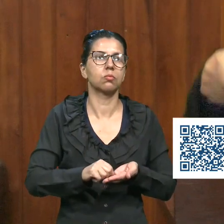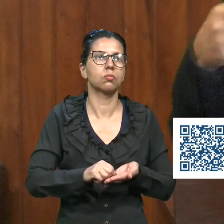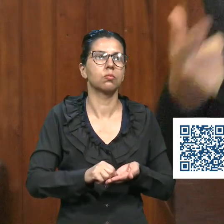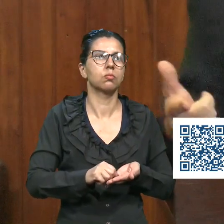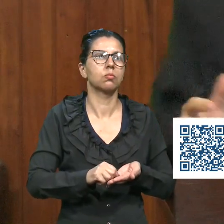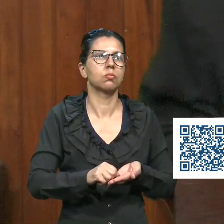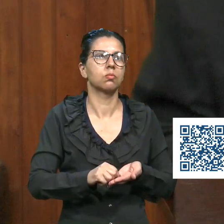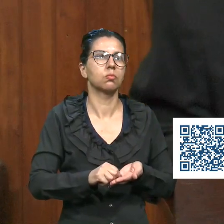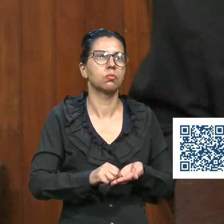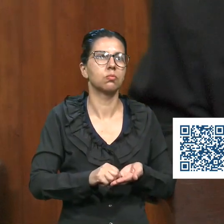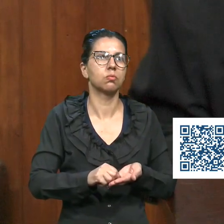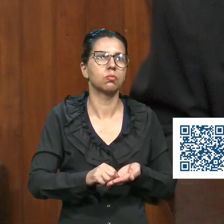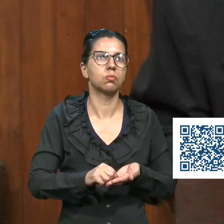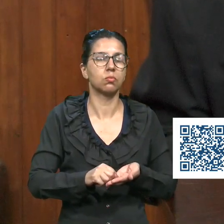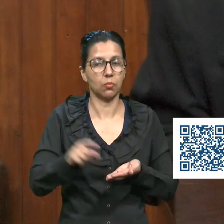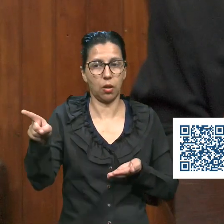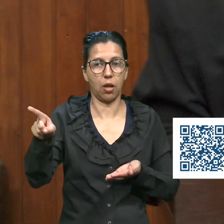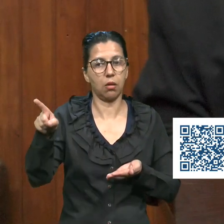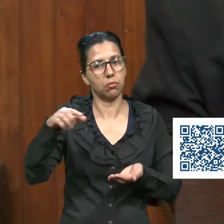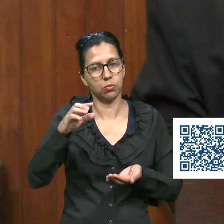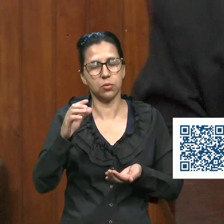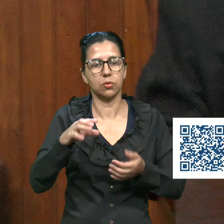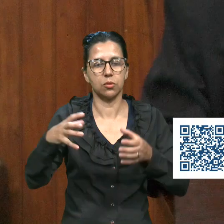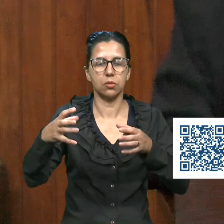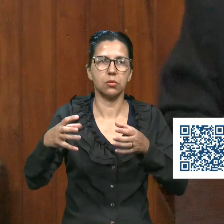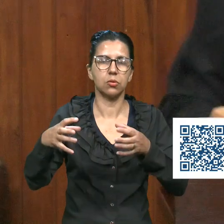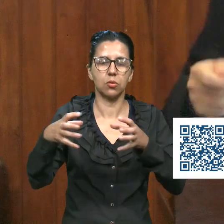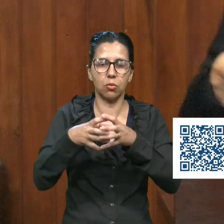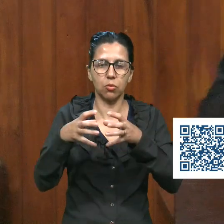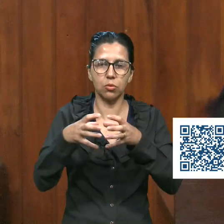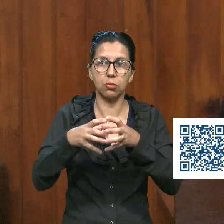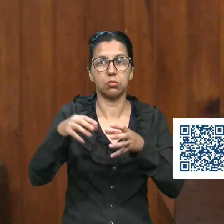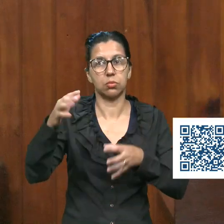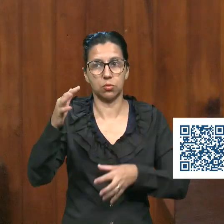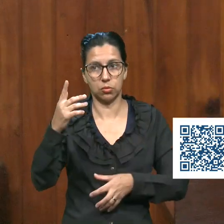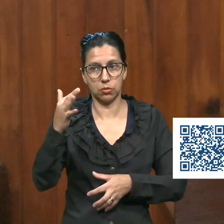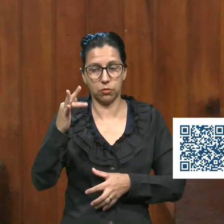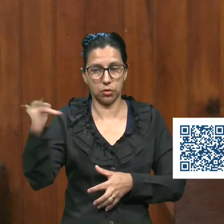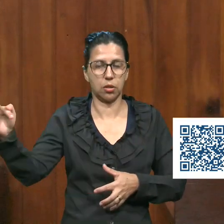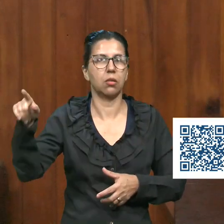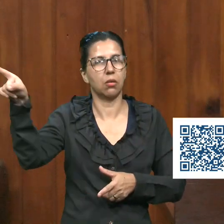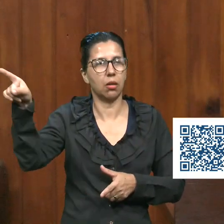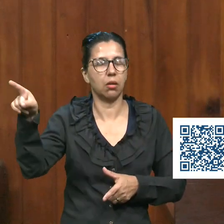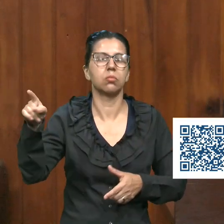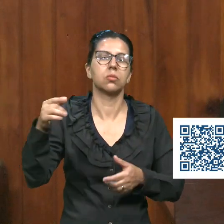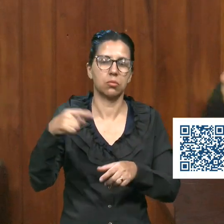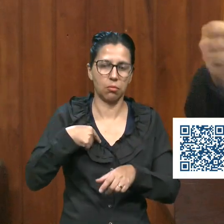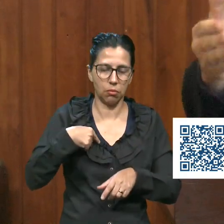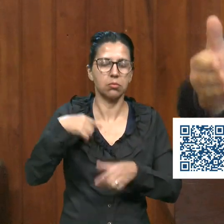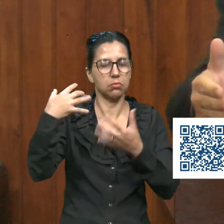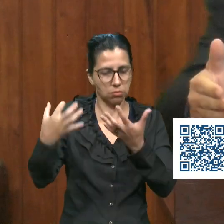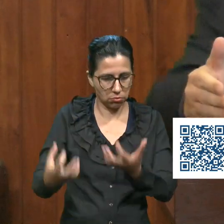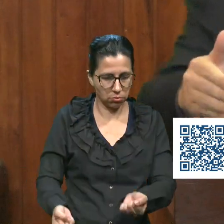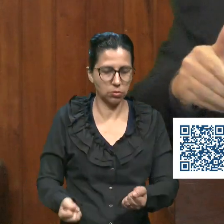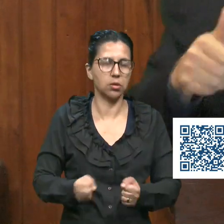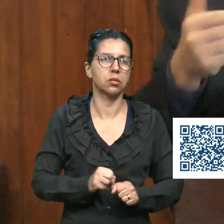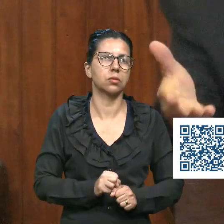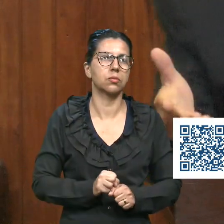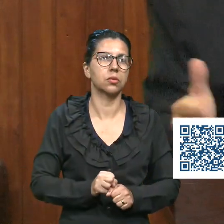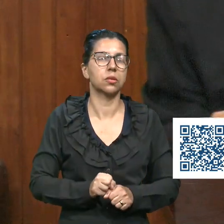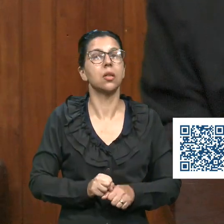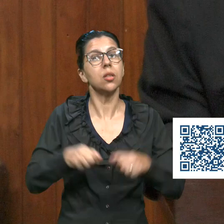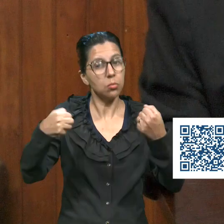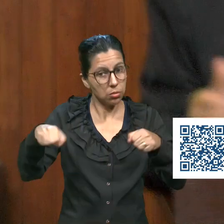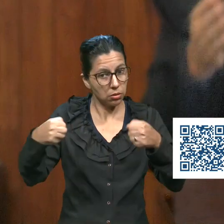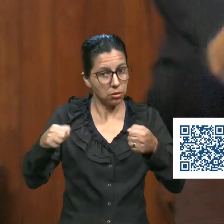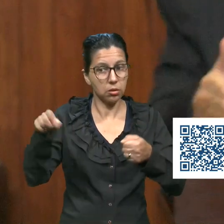para que fosse para o Supremo de apoio ao Congresso. Essa casa apoia o Congresso Nacional para dizer assim: Congresso Nacional, assuma